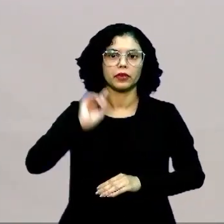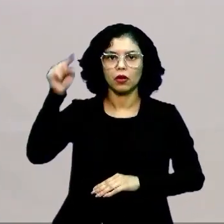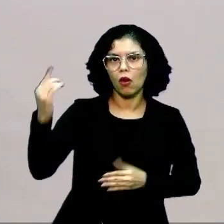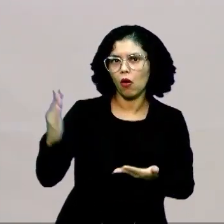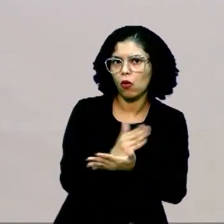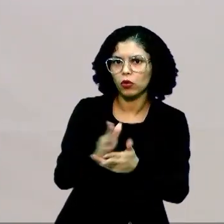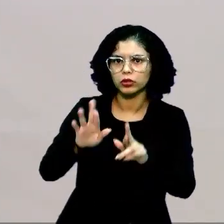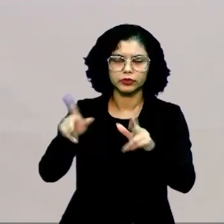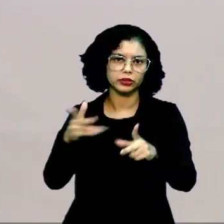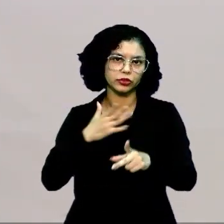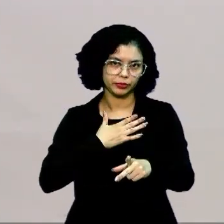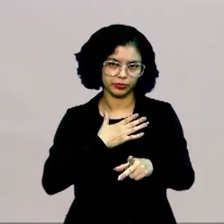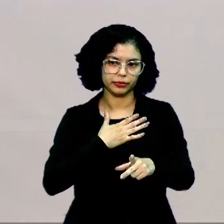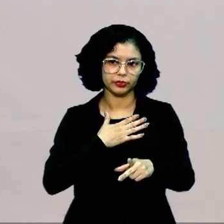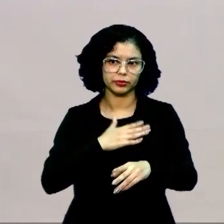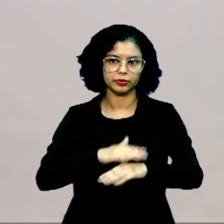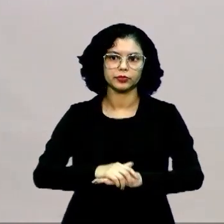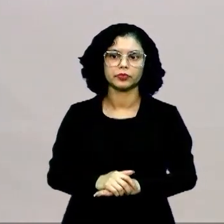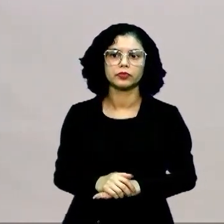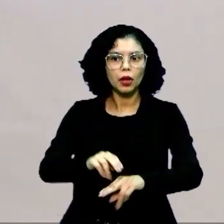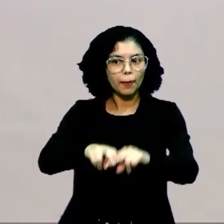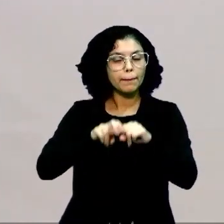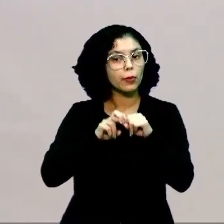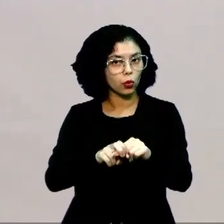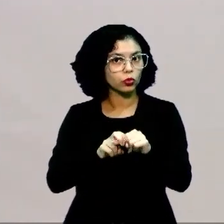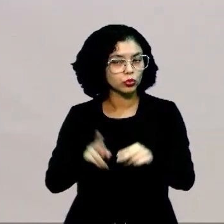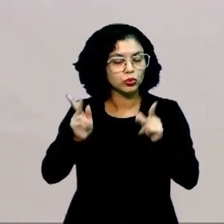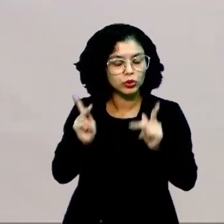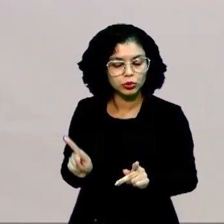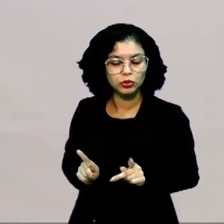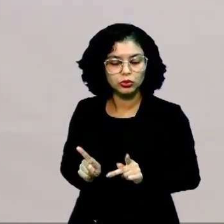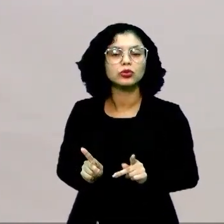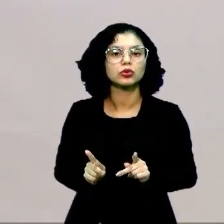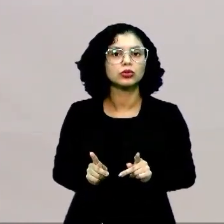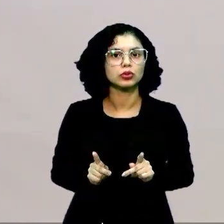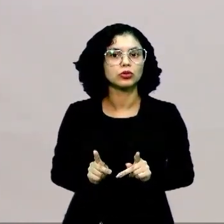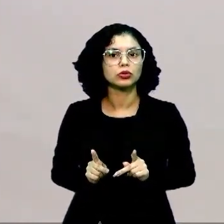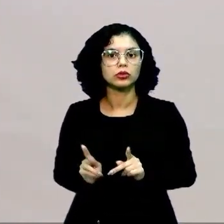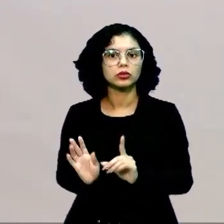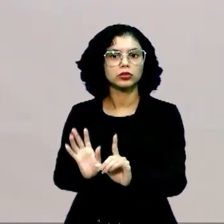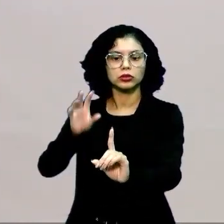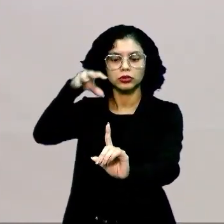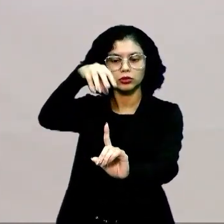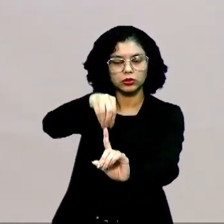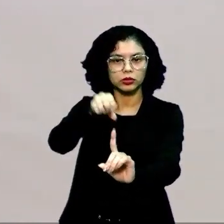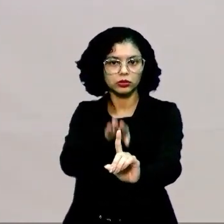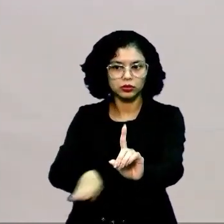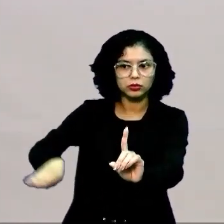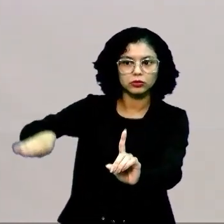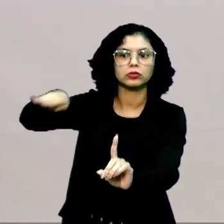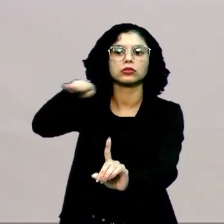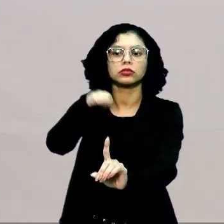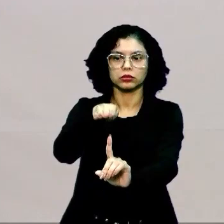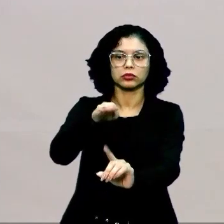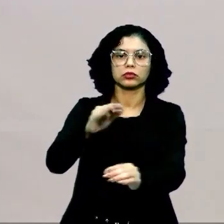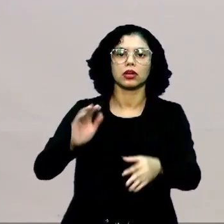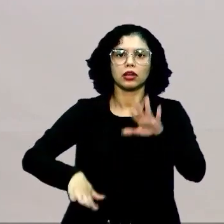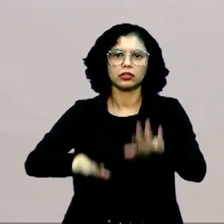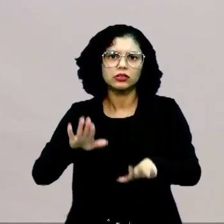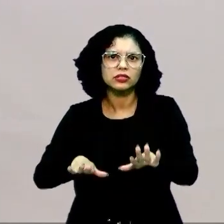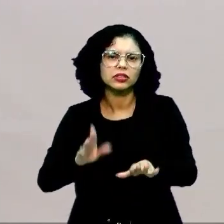algo diferente de mim. Por isso que a postura etnocêntrica, ela acaba gerando,